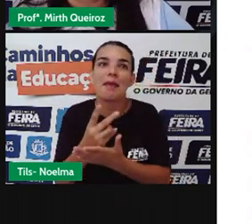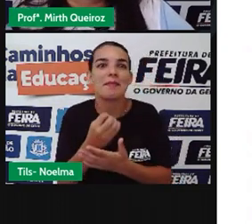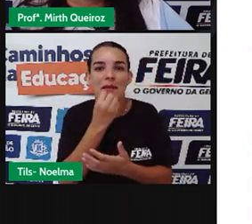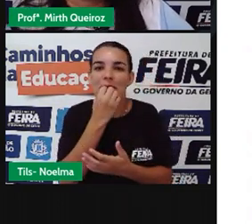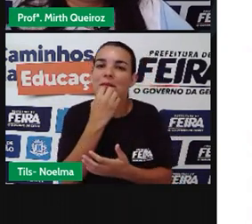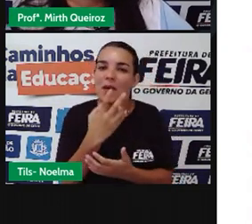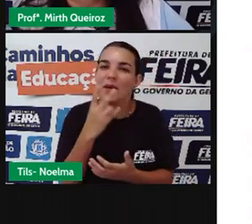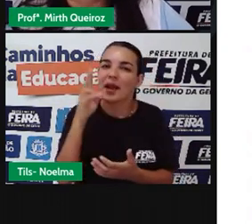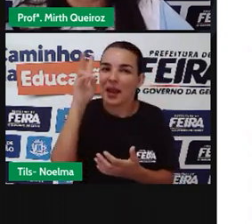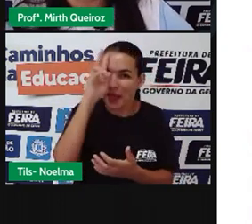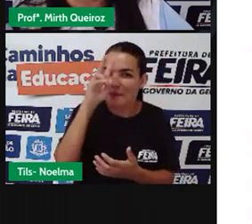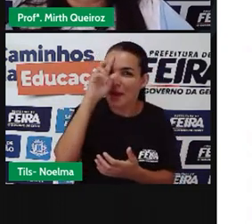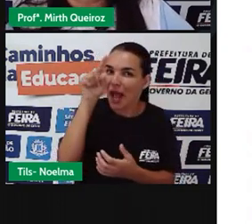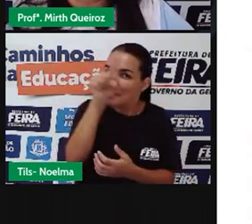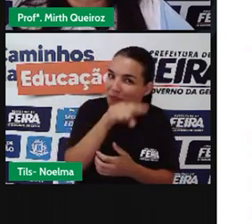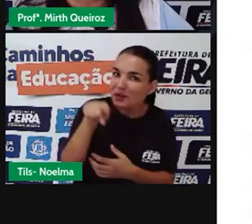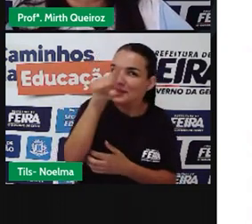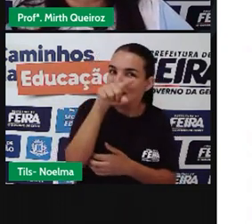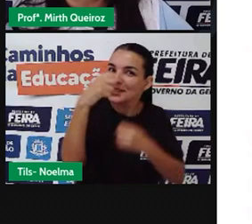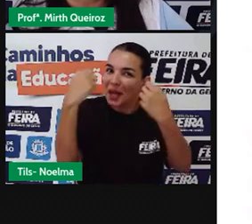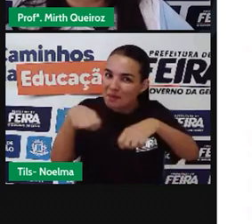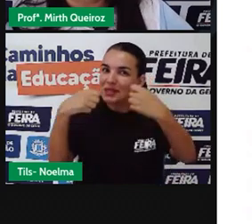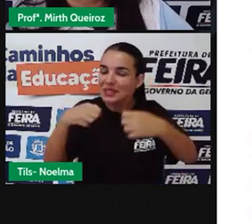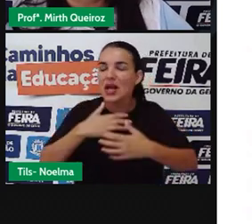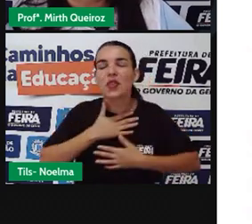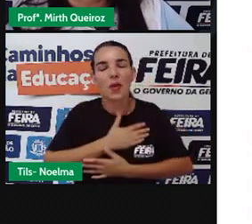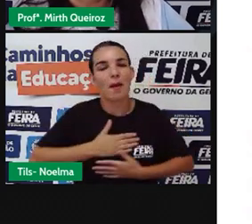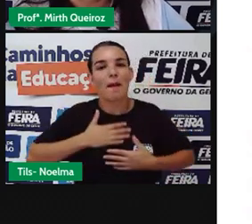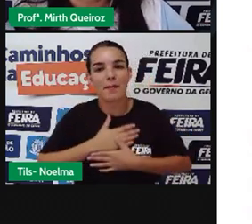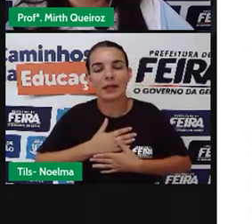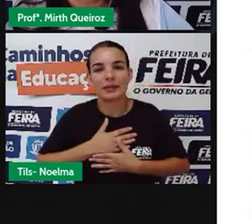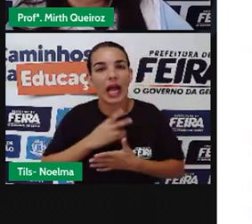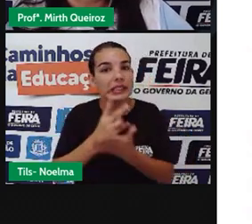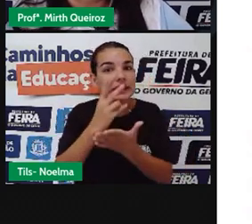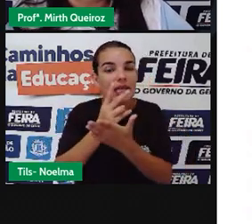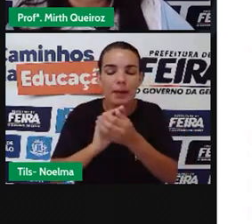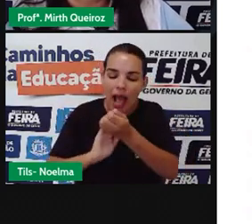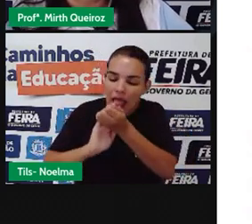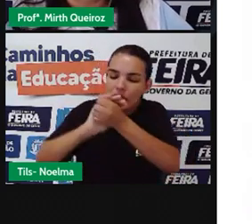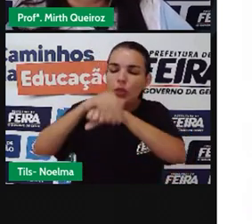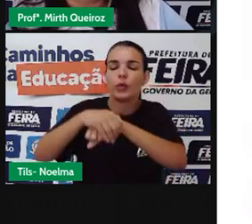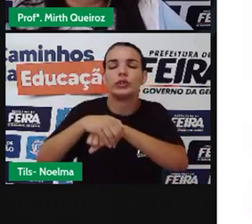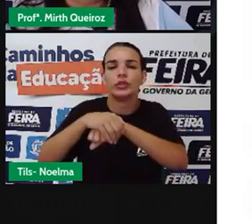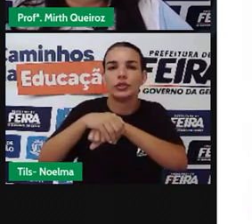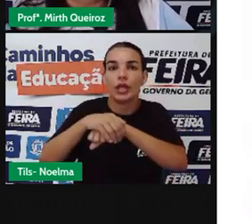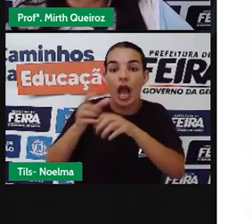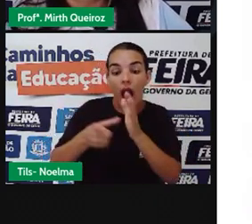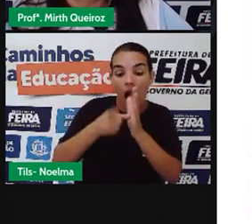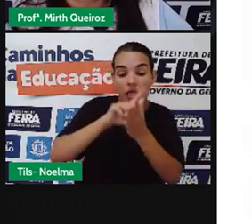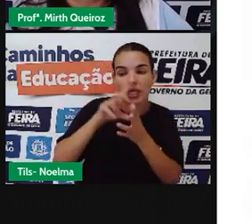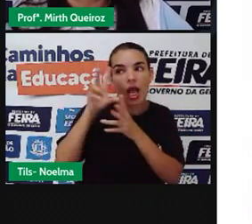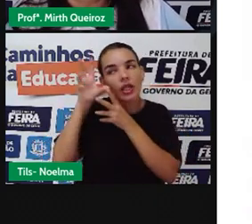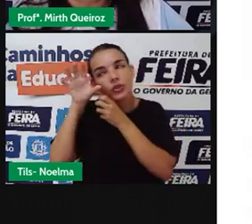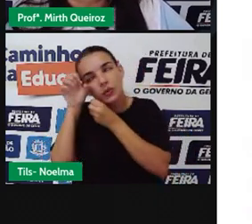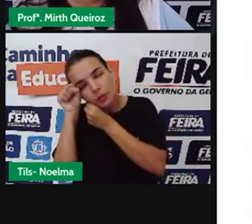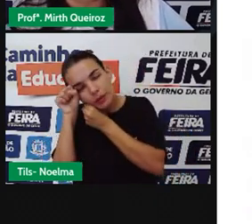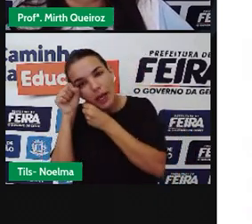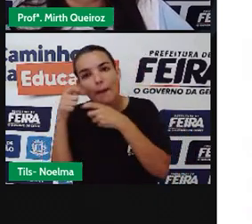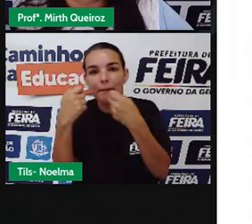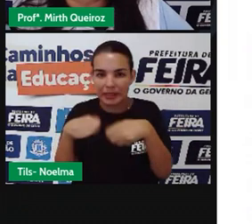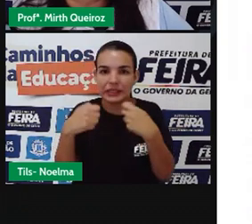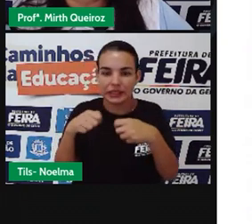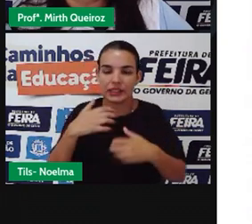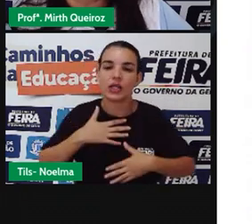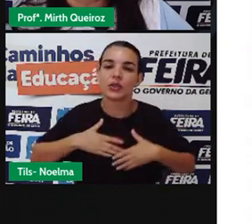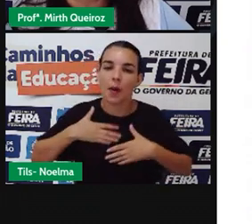tome banho diariamente principalmente no período noturno Afinal nós passamos o dia inteiro ele o contato